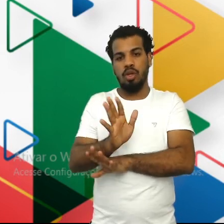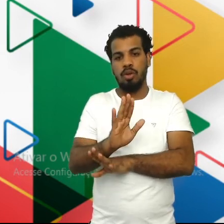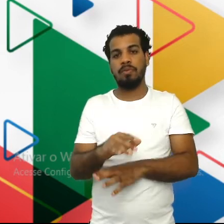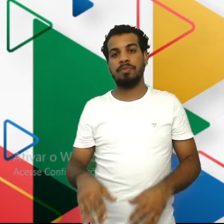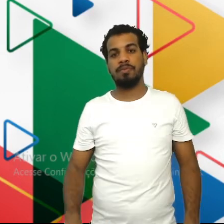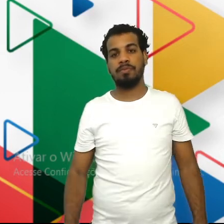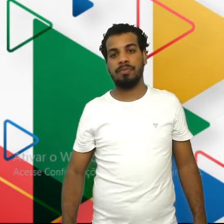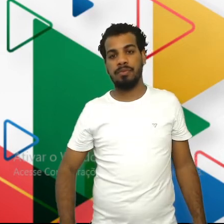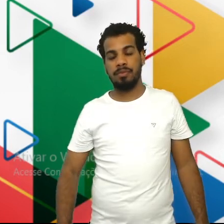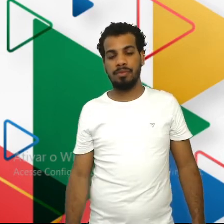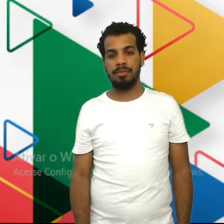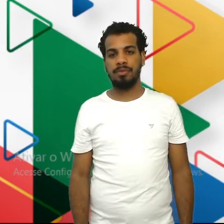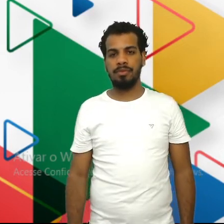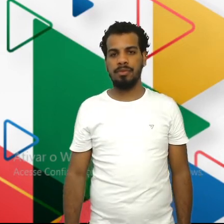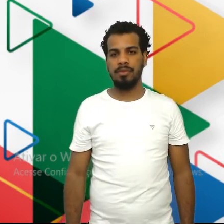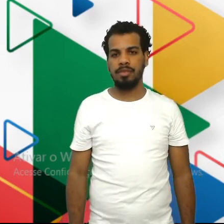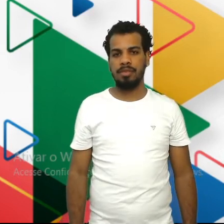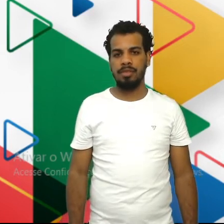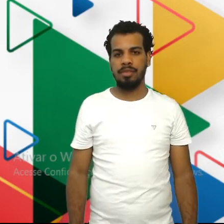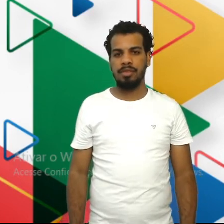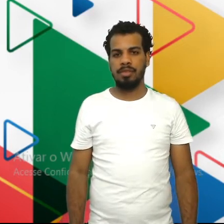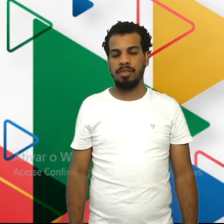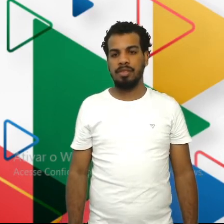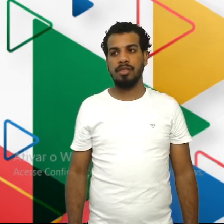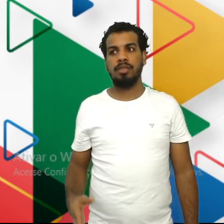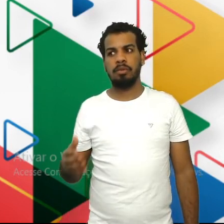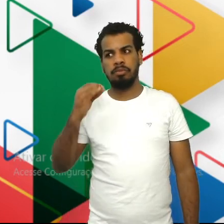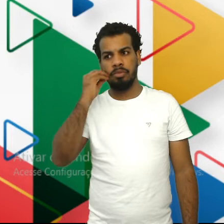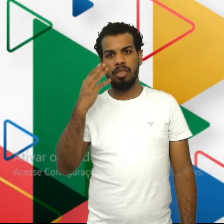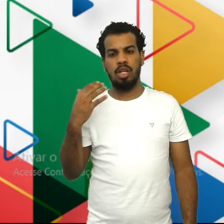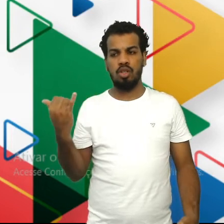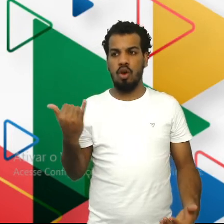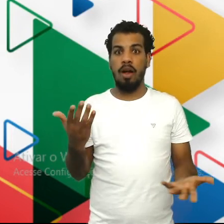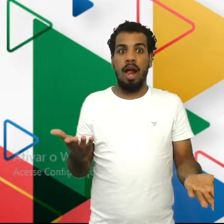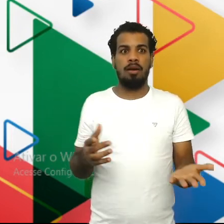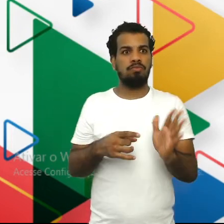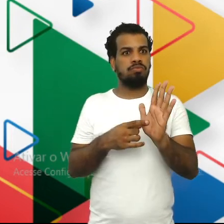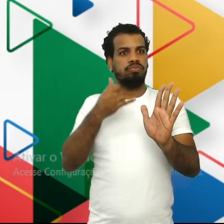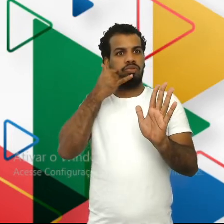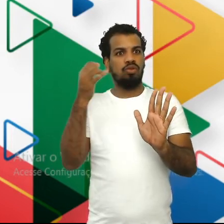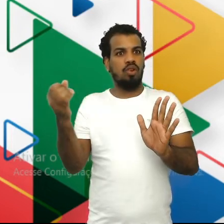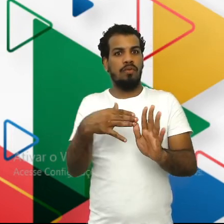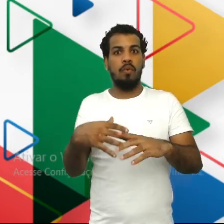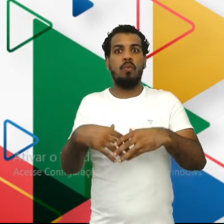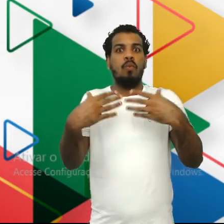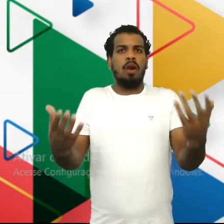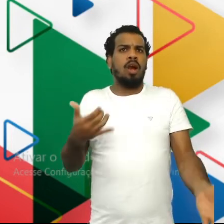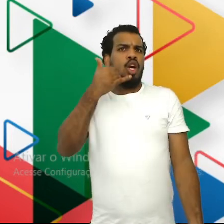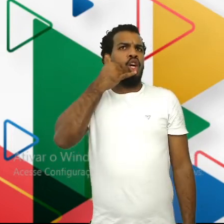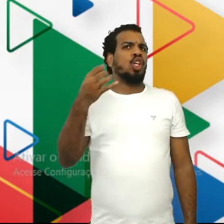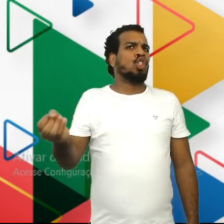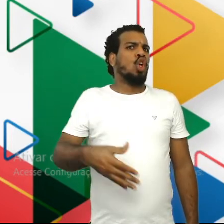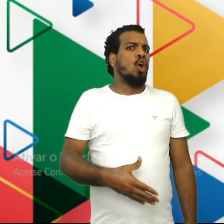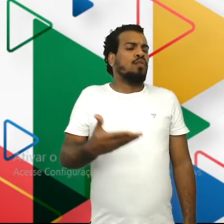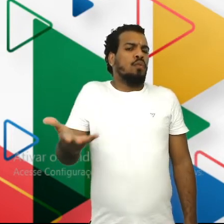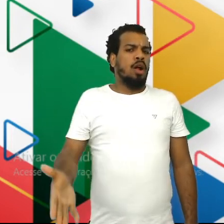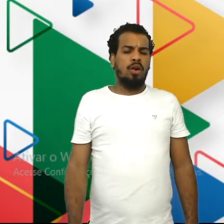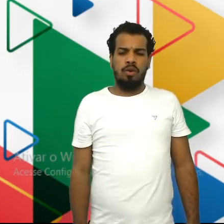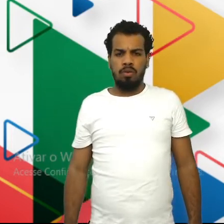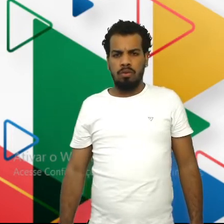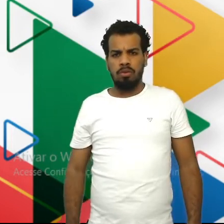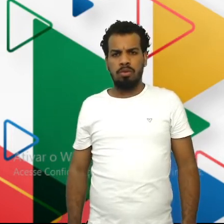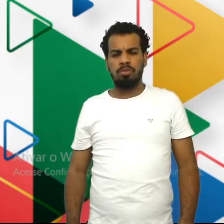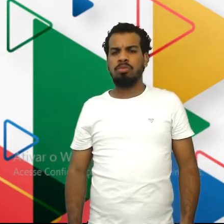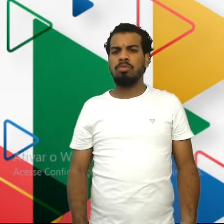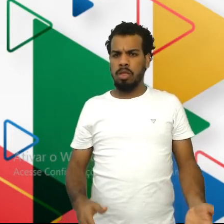isso aí, você acaba dizendo assim, eita, preciso de um celular novo. Eita, lançou um celular novo. Qual é esse celular intermediário? Qual é o melhor